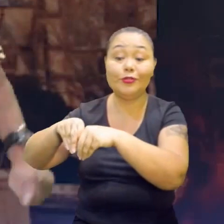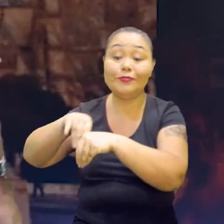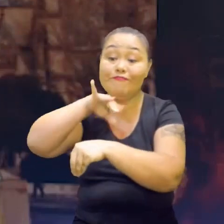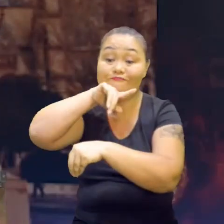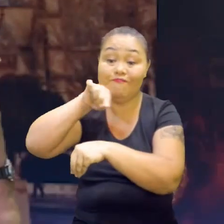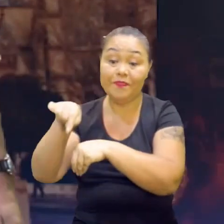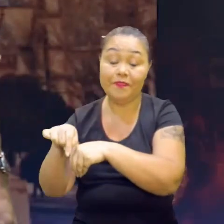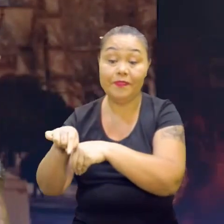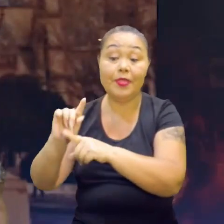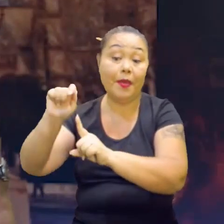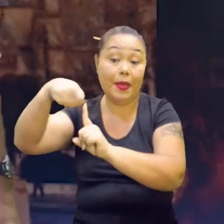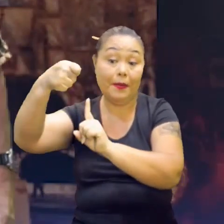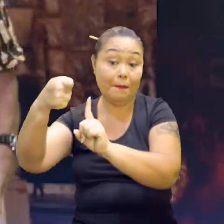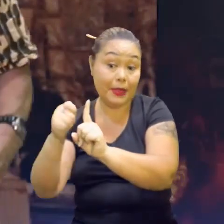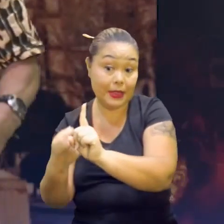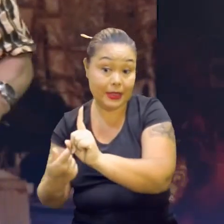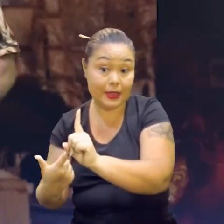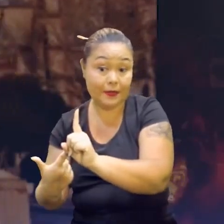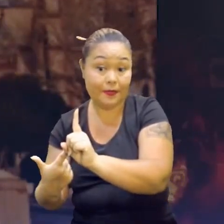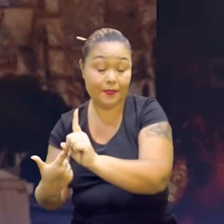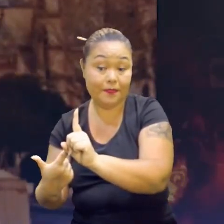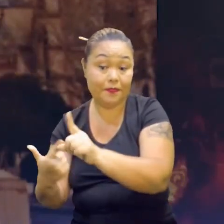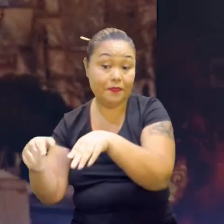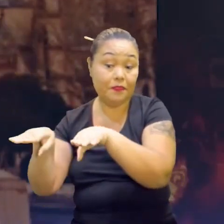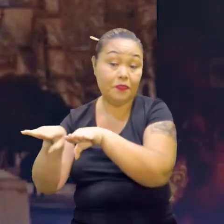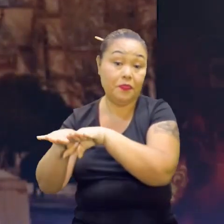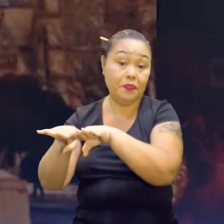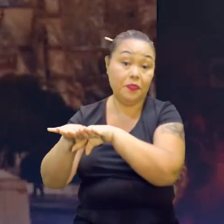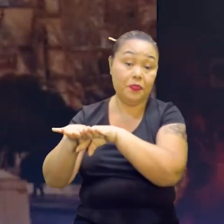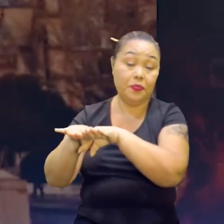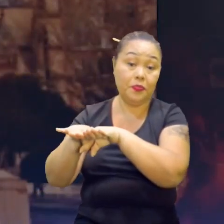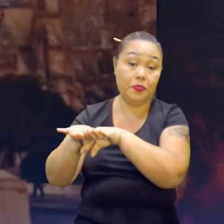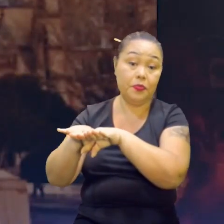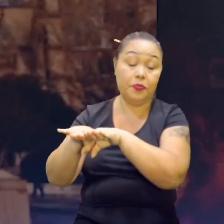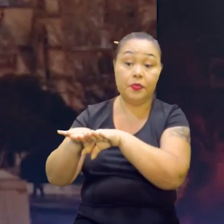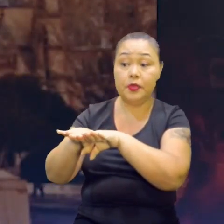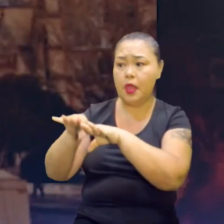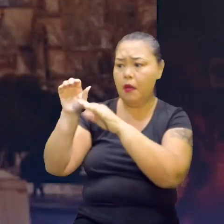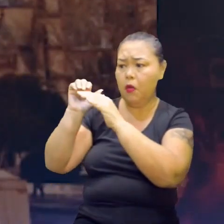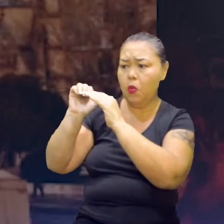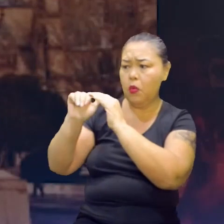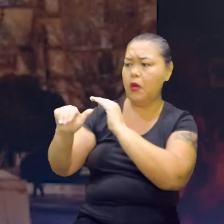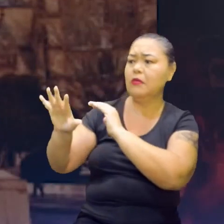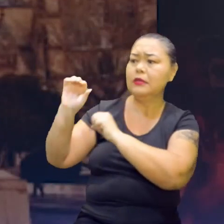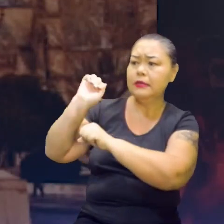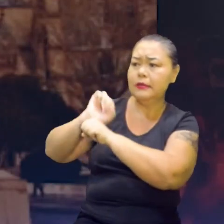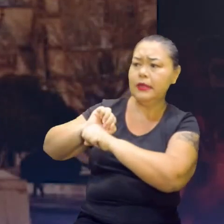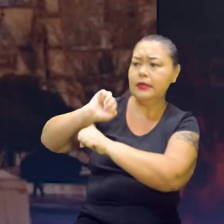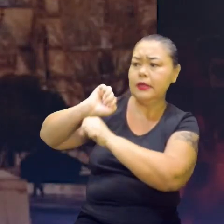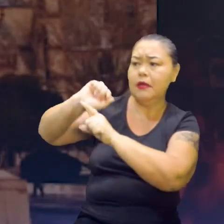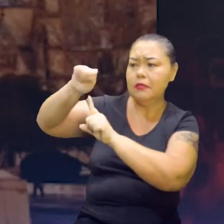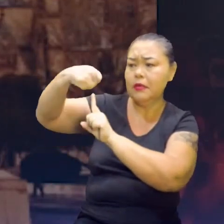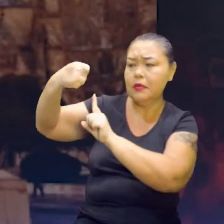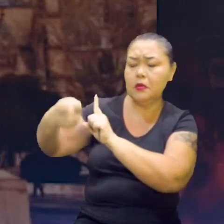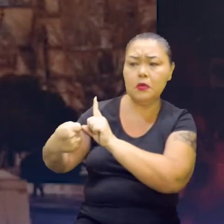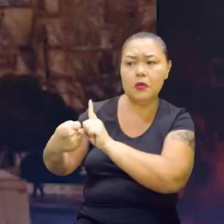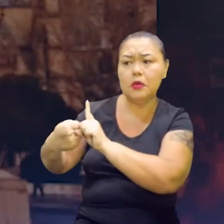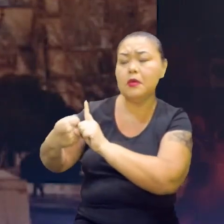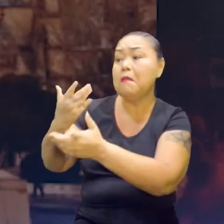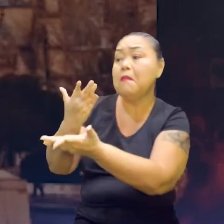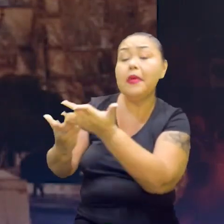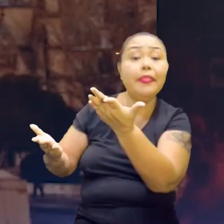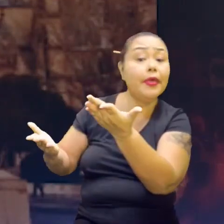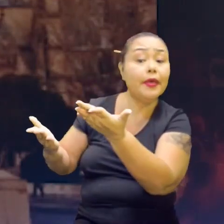banana. Se eu passo com muito tempo aquele produto, se não tem mercado, eu vou perder. A